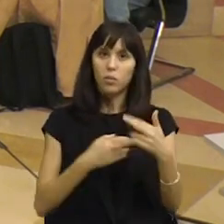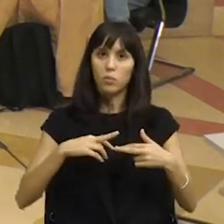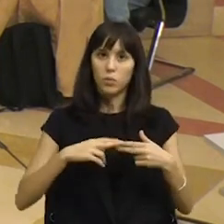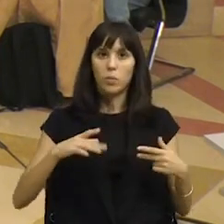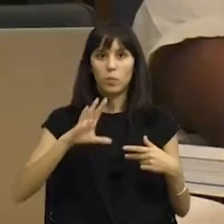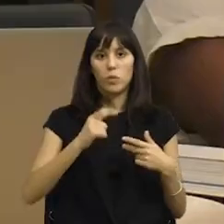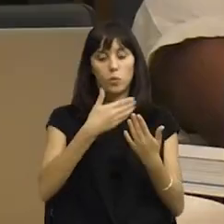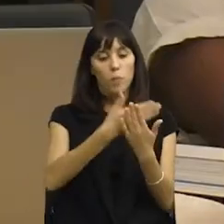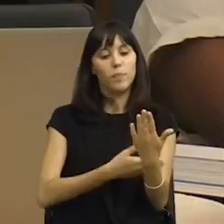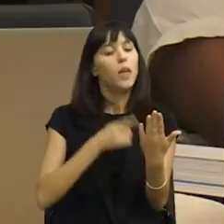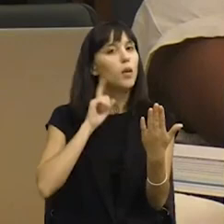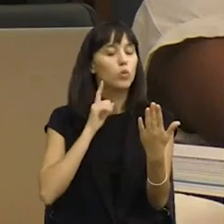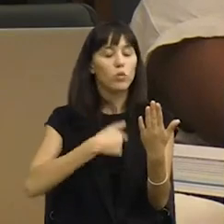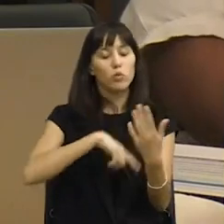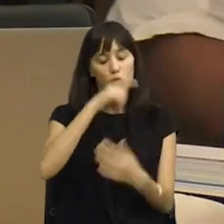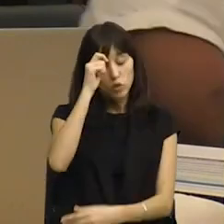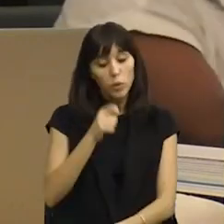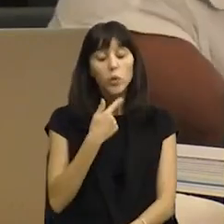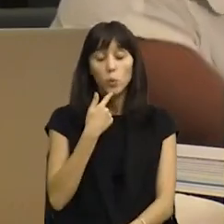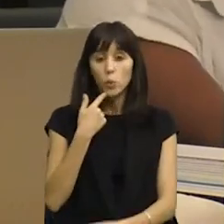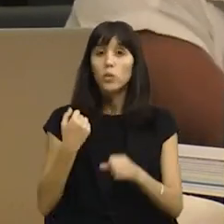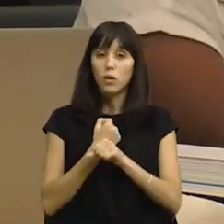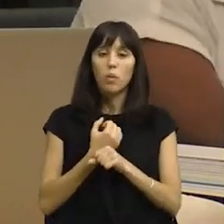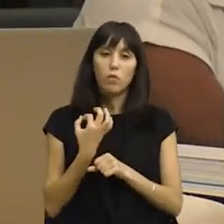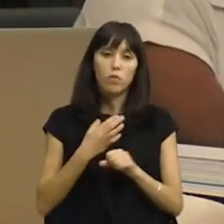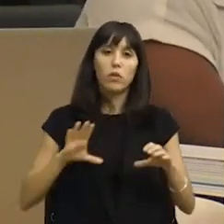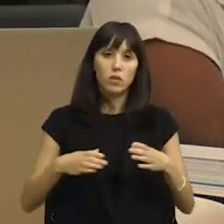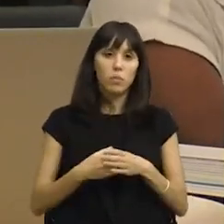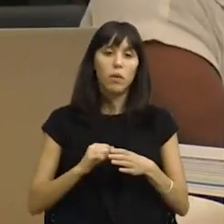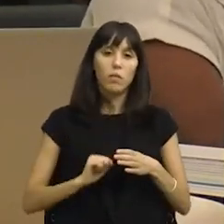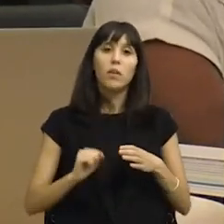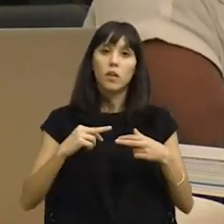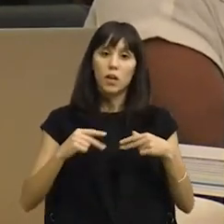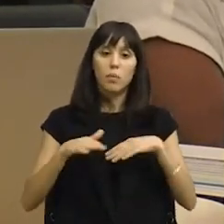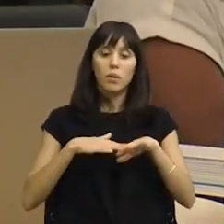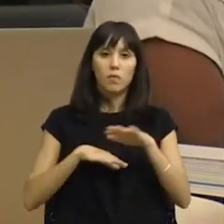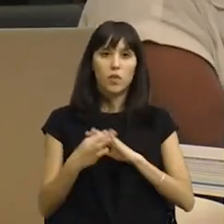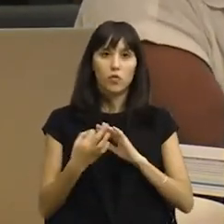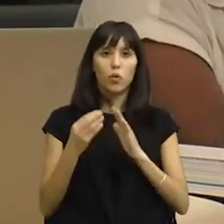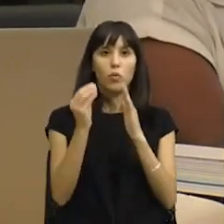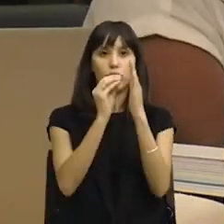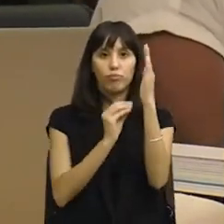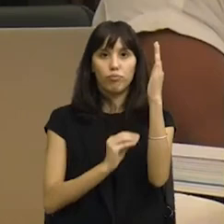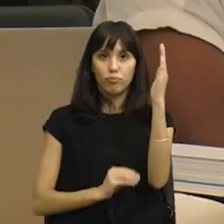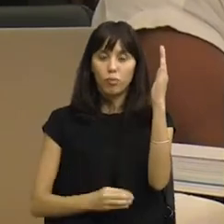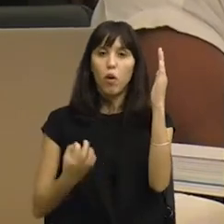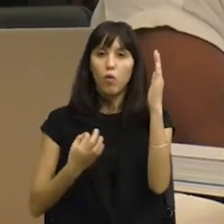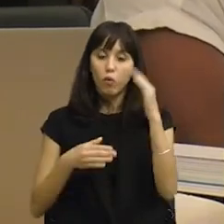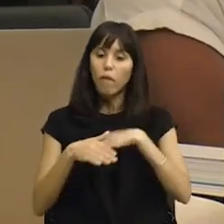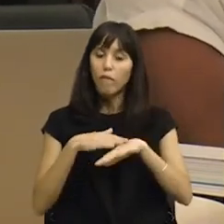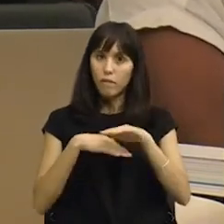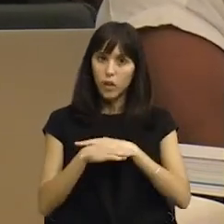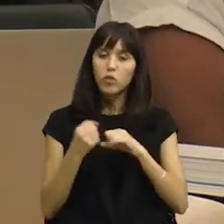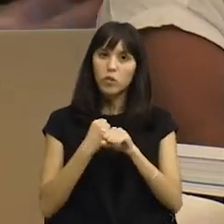Habitação e respeitamos muito o trabalho que as equipas da Câmara que foram envolvidas neste processo têm